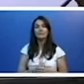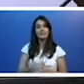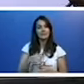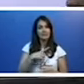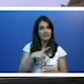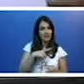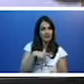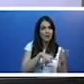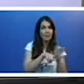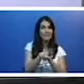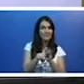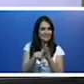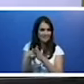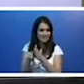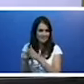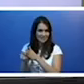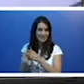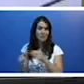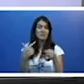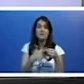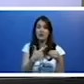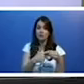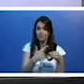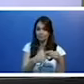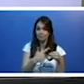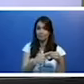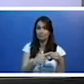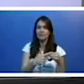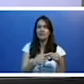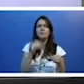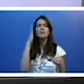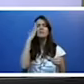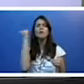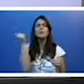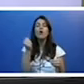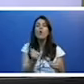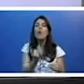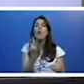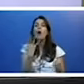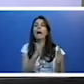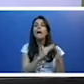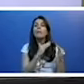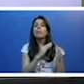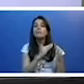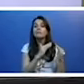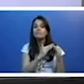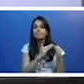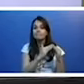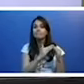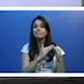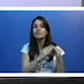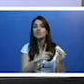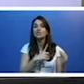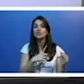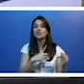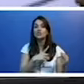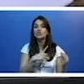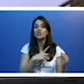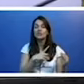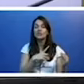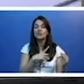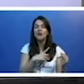uma pesquisa em uma cidade para saber quantas residências tinham animais de